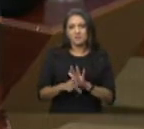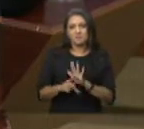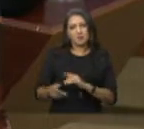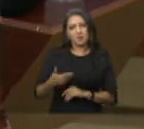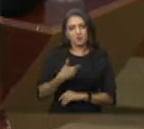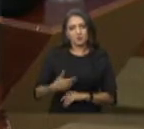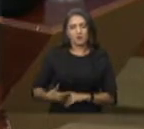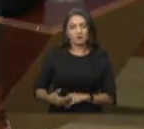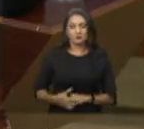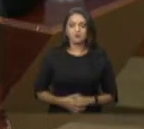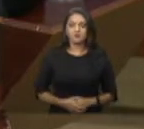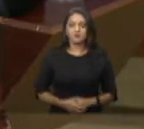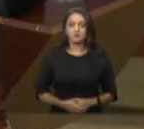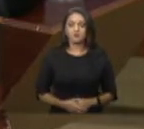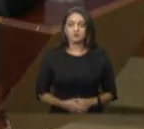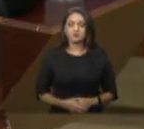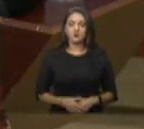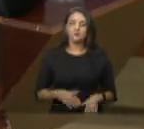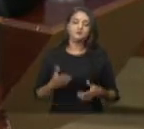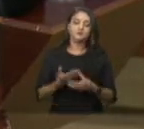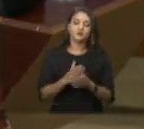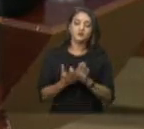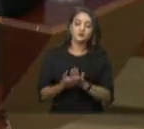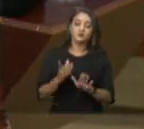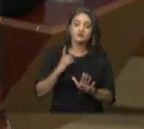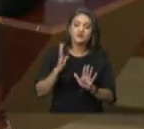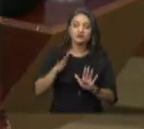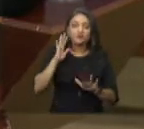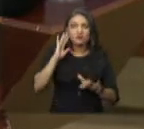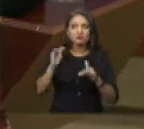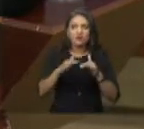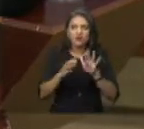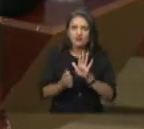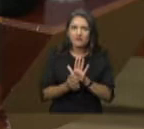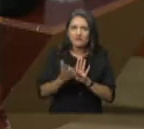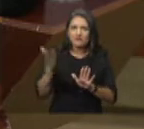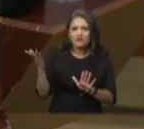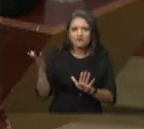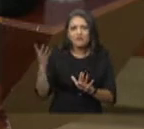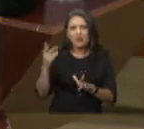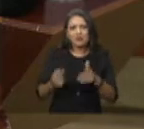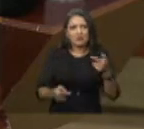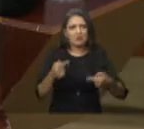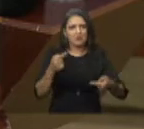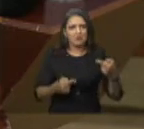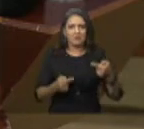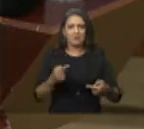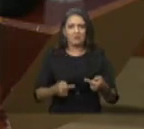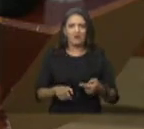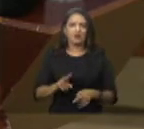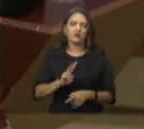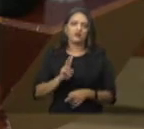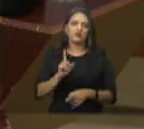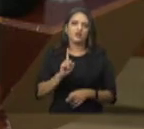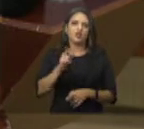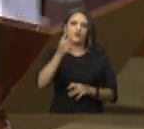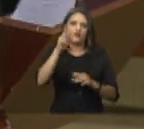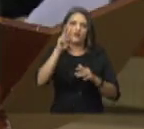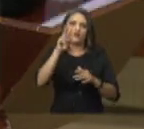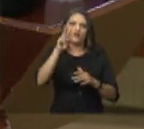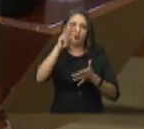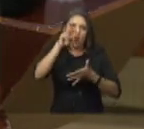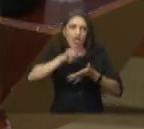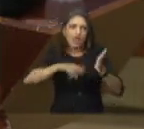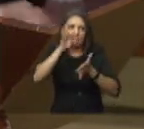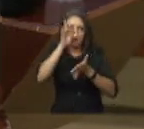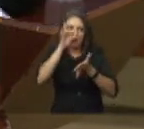esse presidente foi reafirmado e corroborado inúmeras assentadas eu não vou cansar o